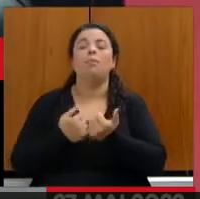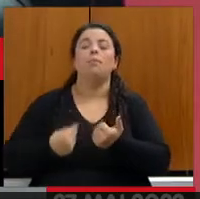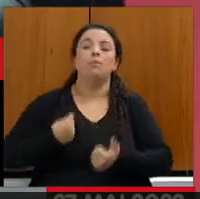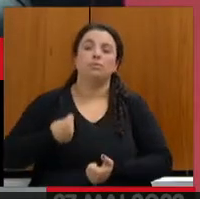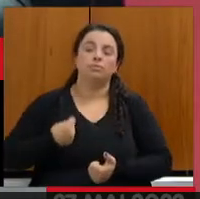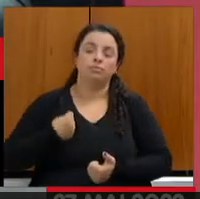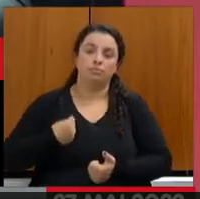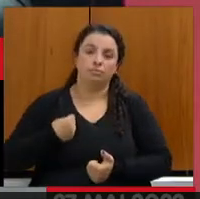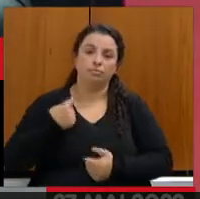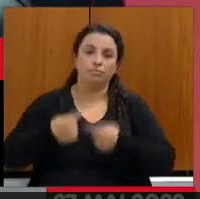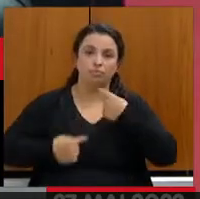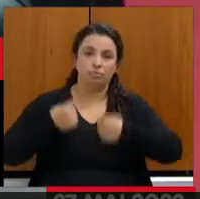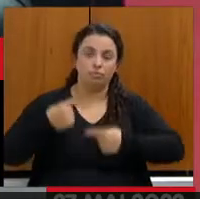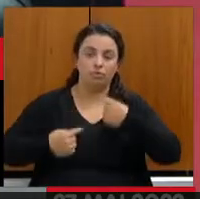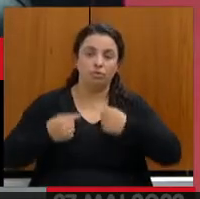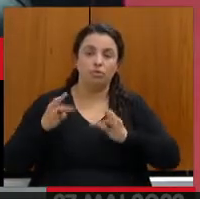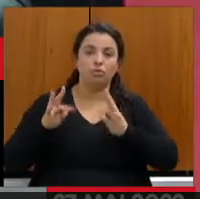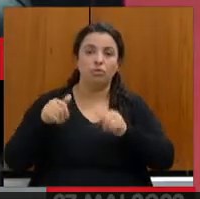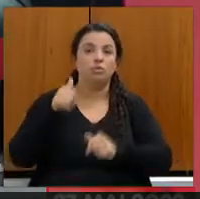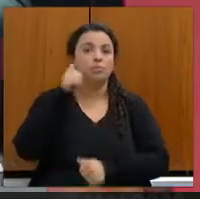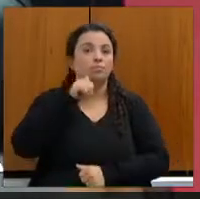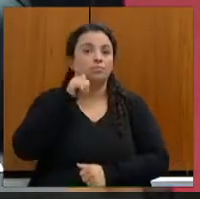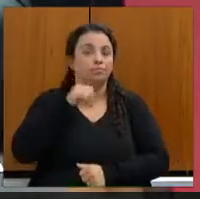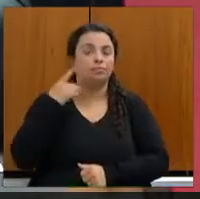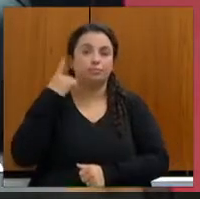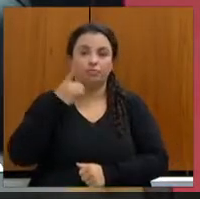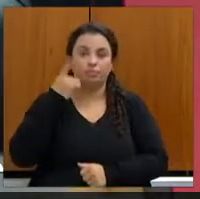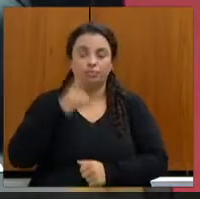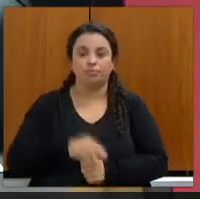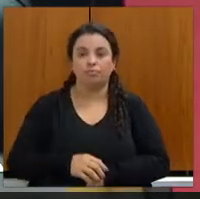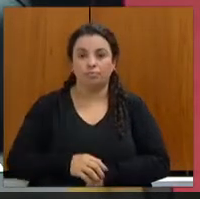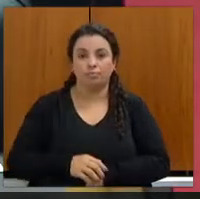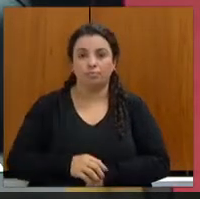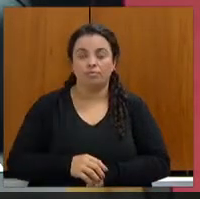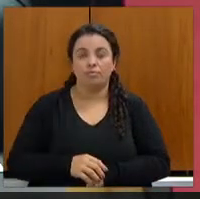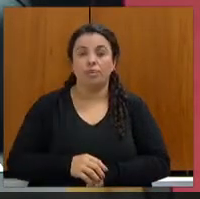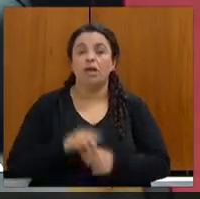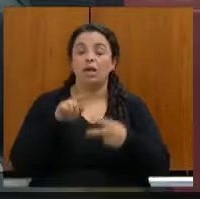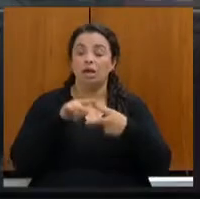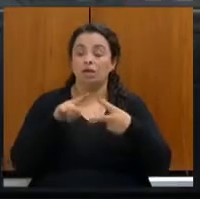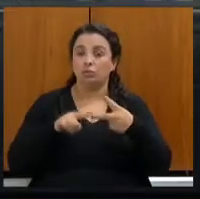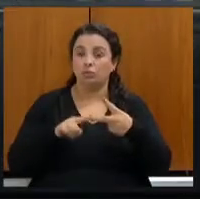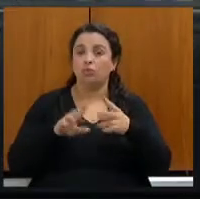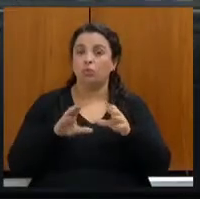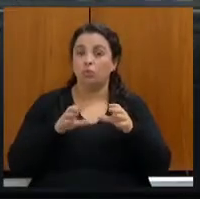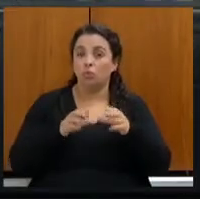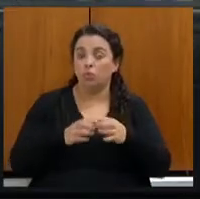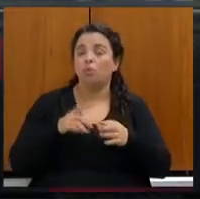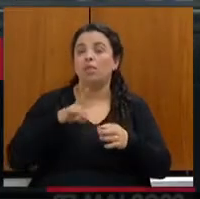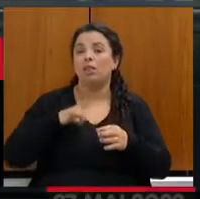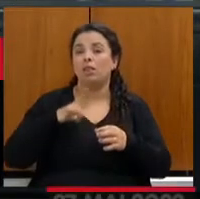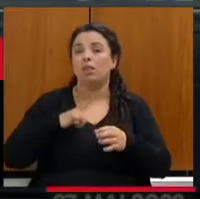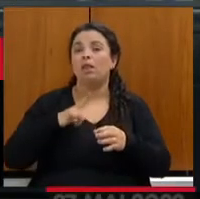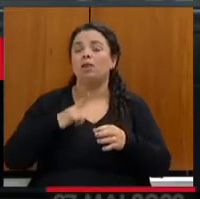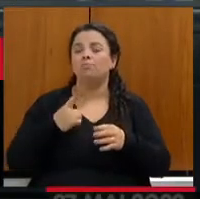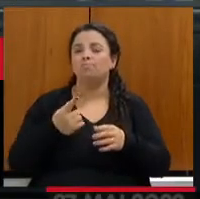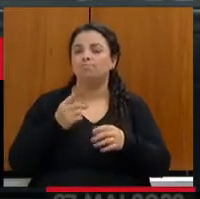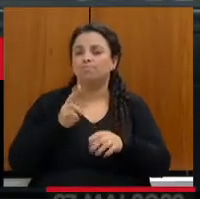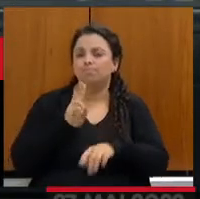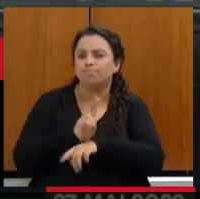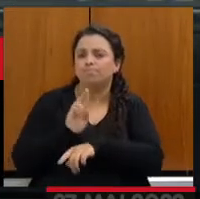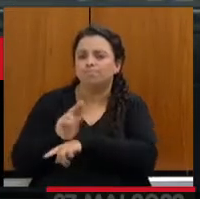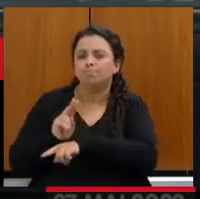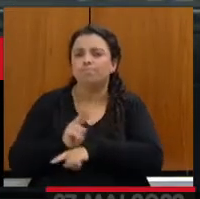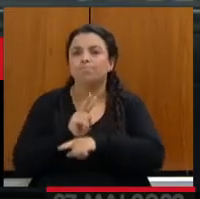entre tantas ações essas duas Novas instâncias tem zelado pela participação efetiva das deputadas eleitas